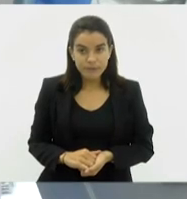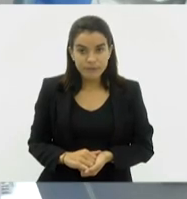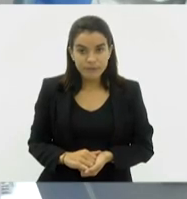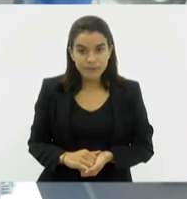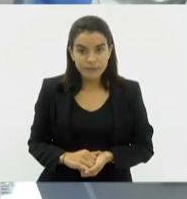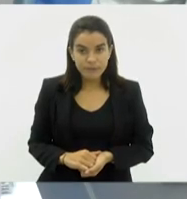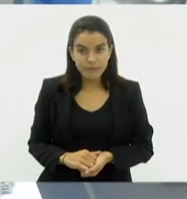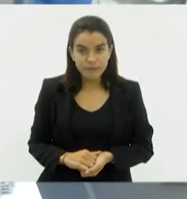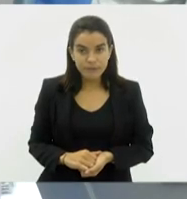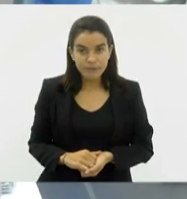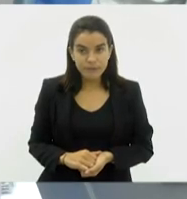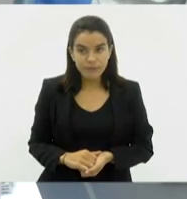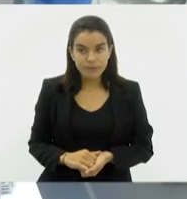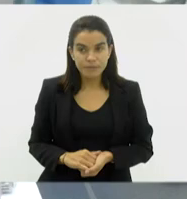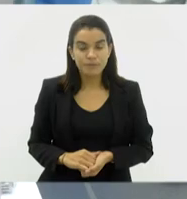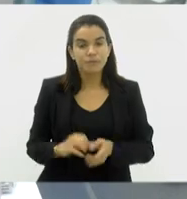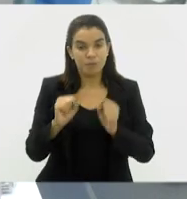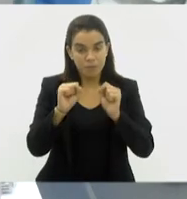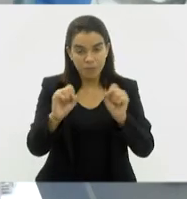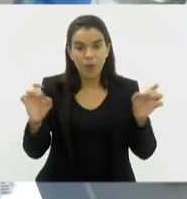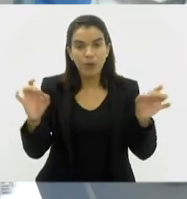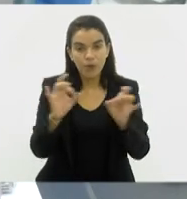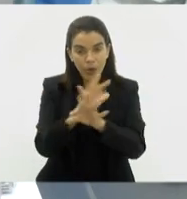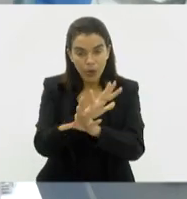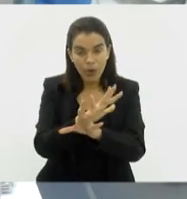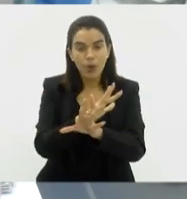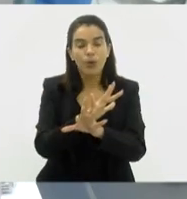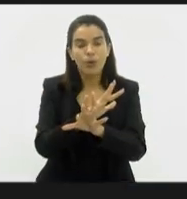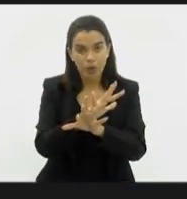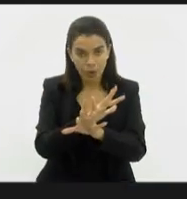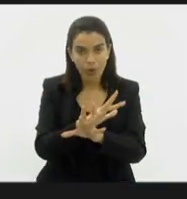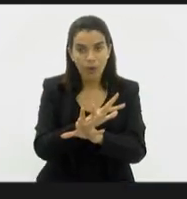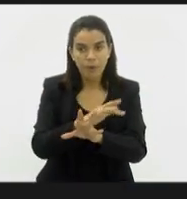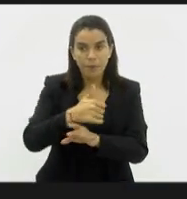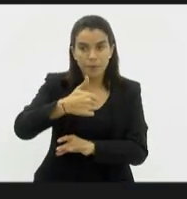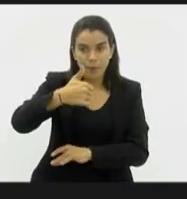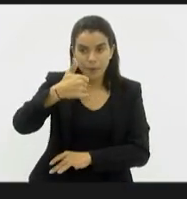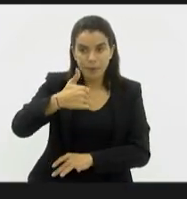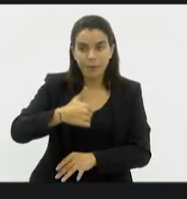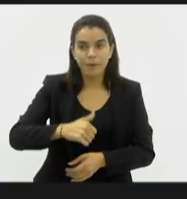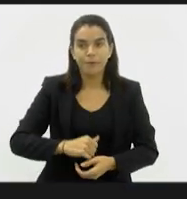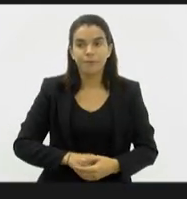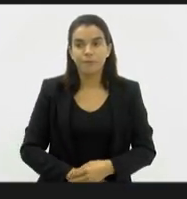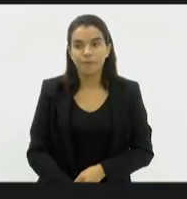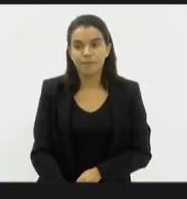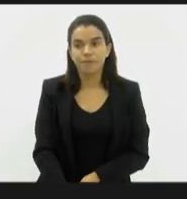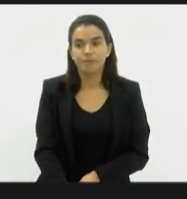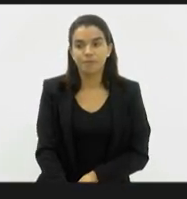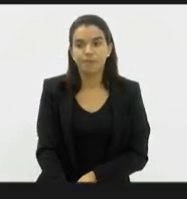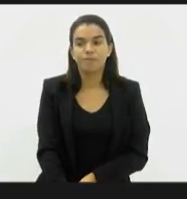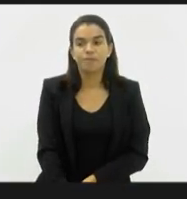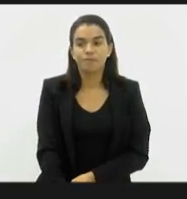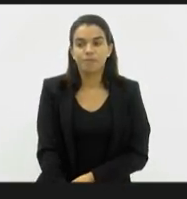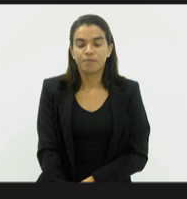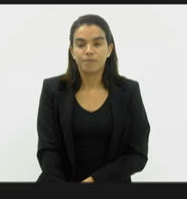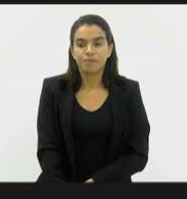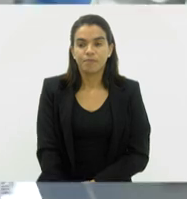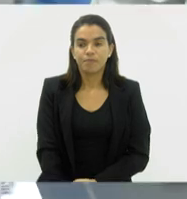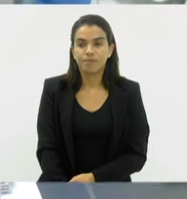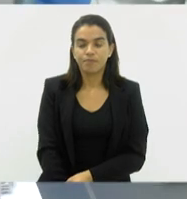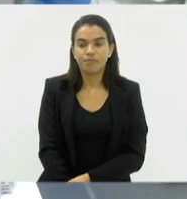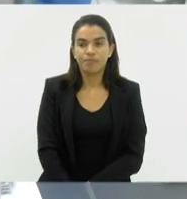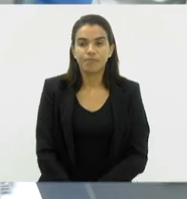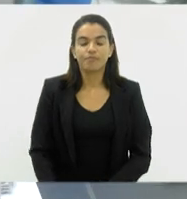pode concluir tua fala pois não muit que a senhora concluir a fala presidenta pode passar para mim por favor perfeito muito obrigada E